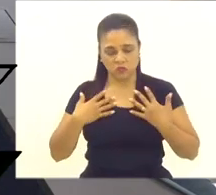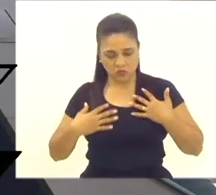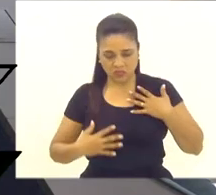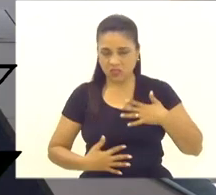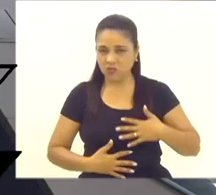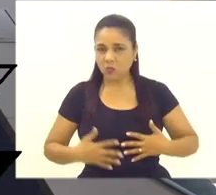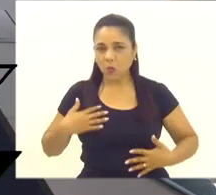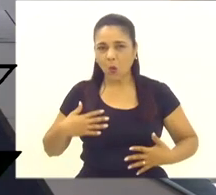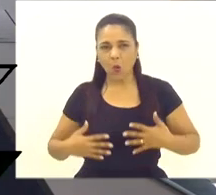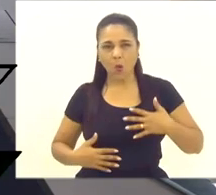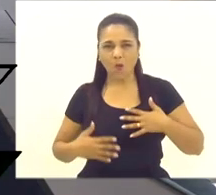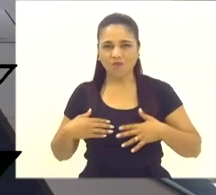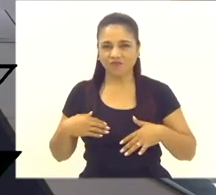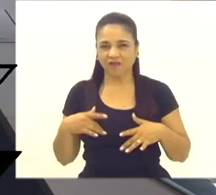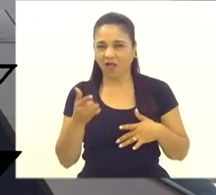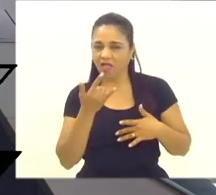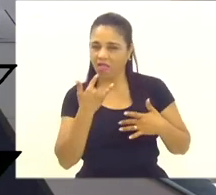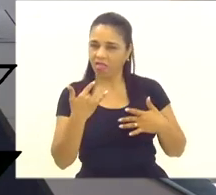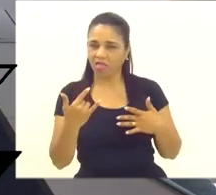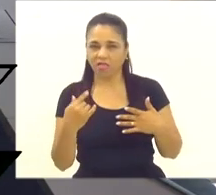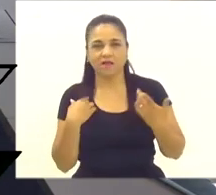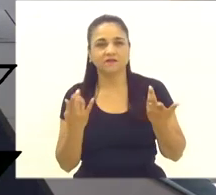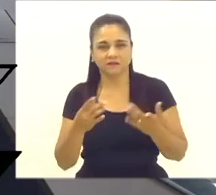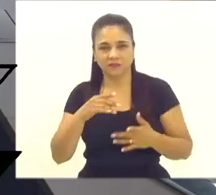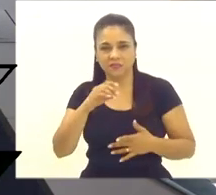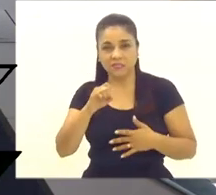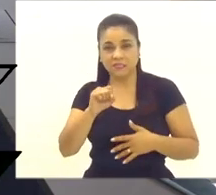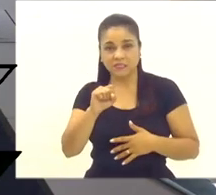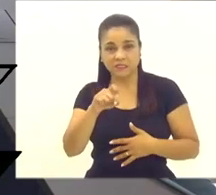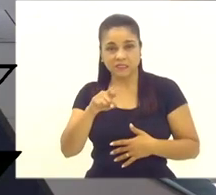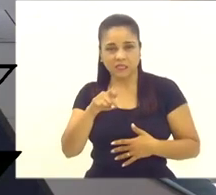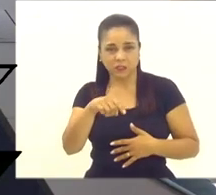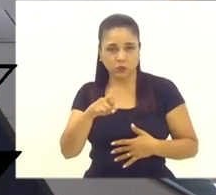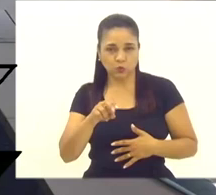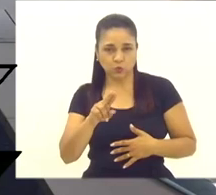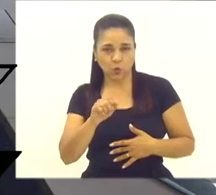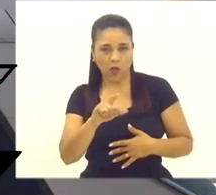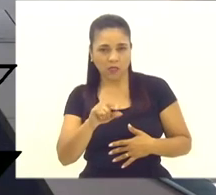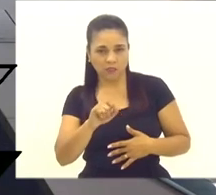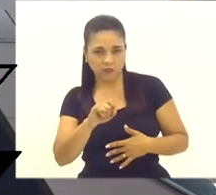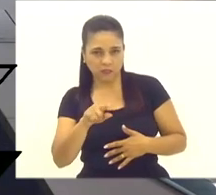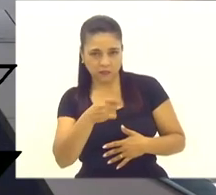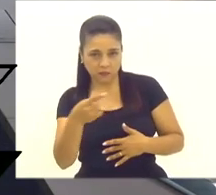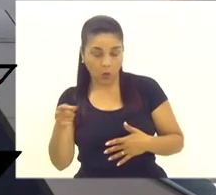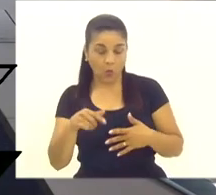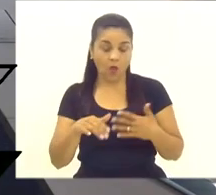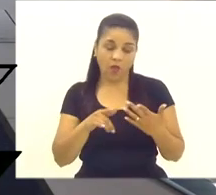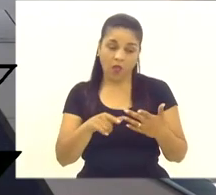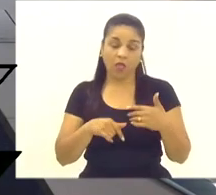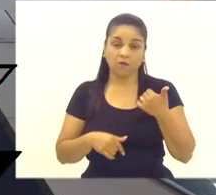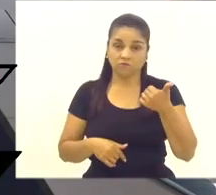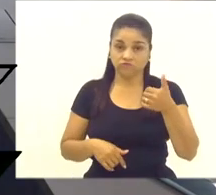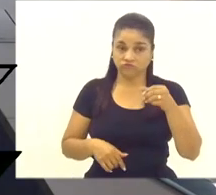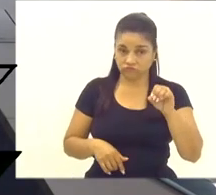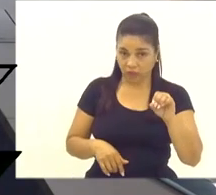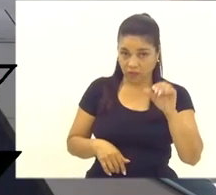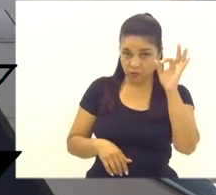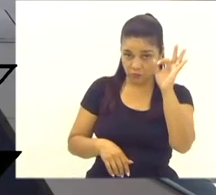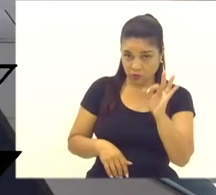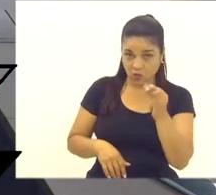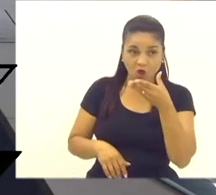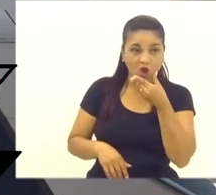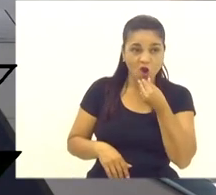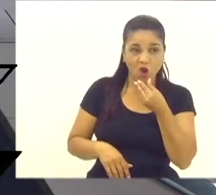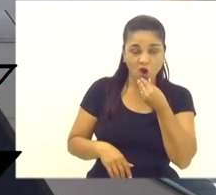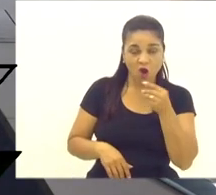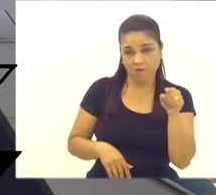das mulheres então acho que o percentual de homens esses 10% perpassa talvez por esse primeiro esse demérito esse